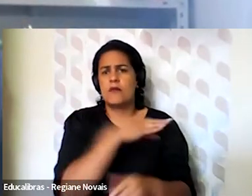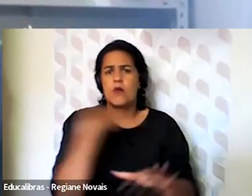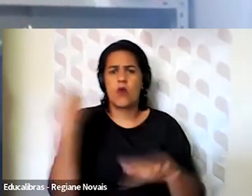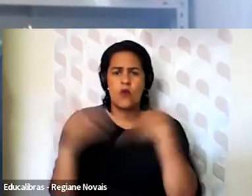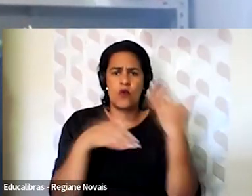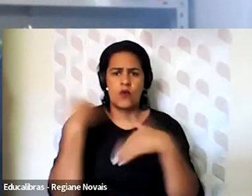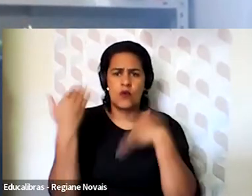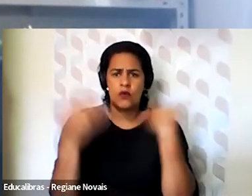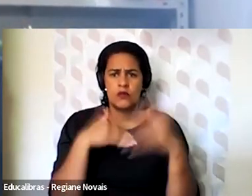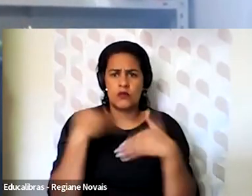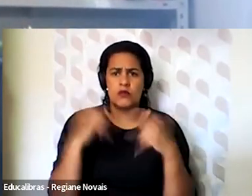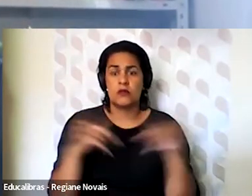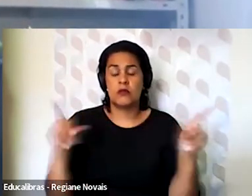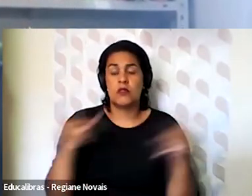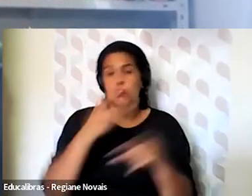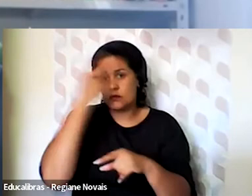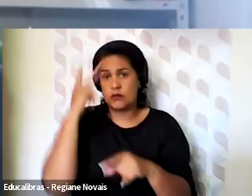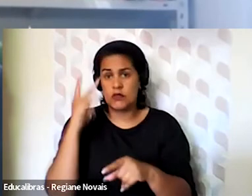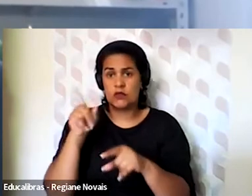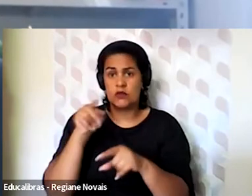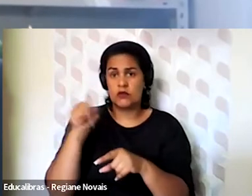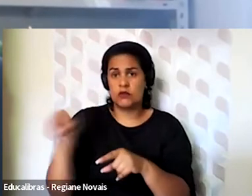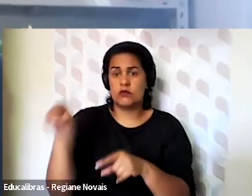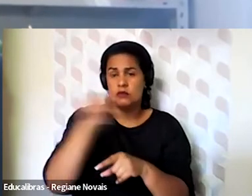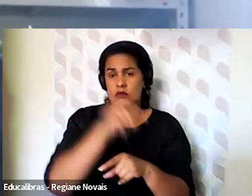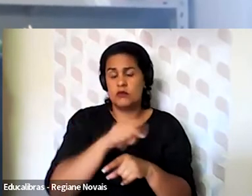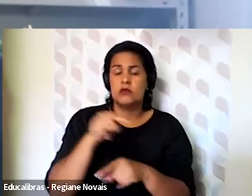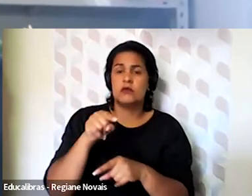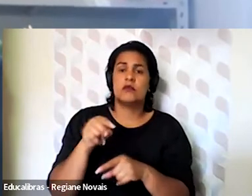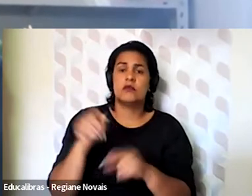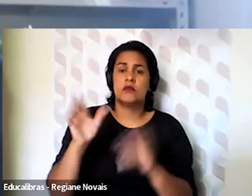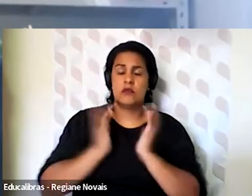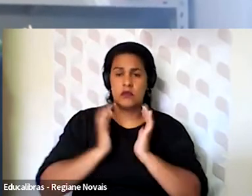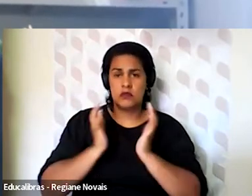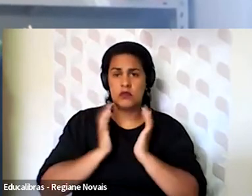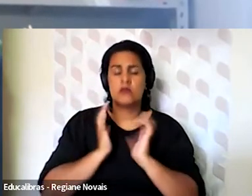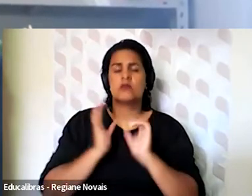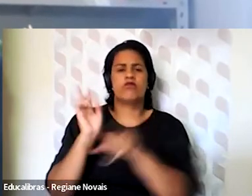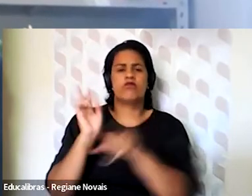os mais ricos se protegiam em suas casas de campo, em suas casas de praia. No caso do Brasil, o governo foi muito mais